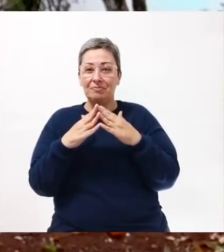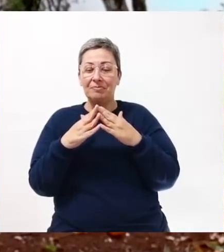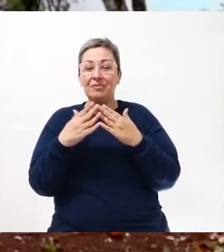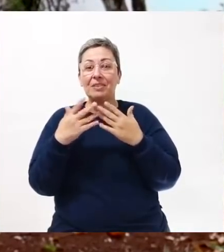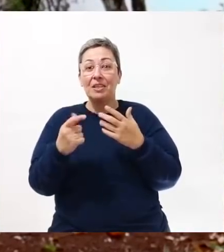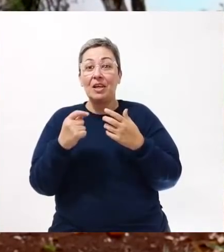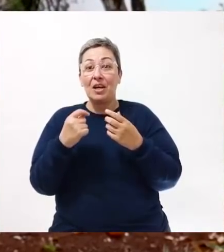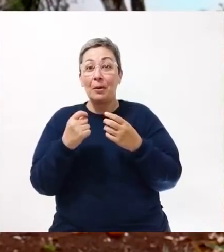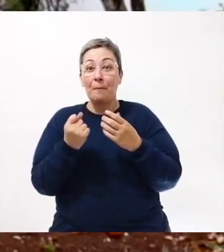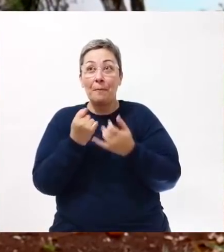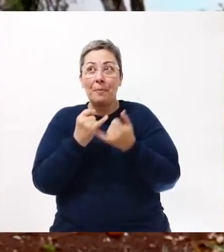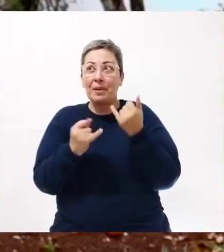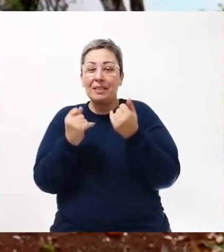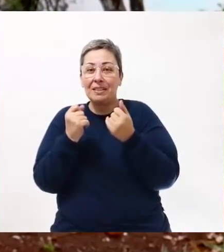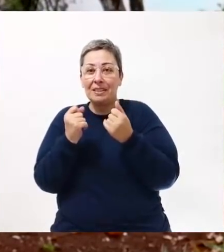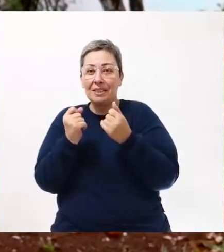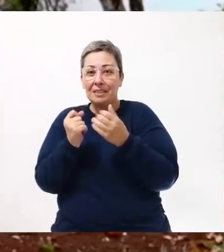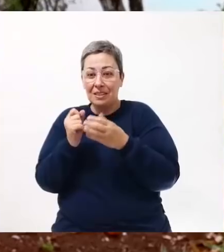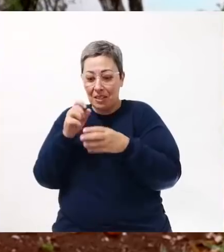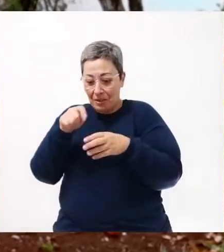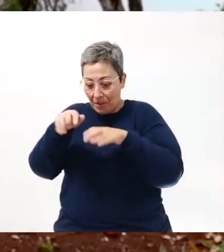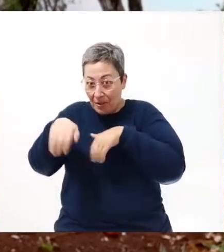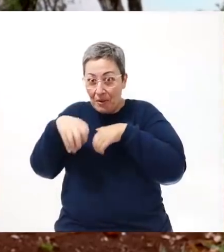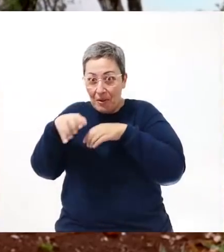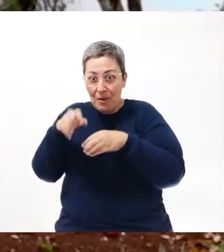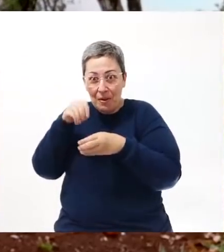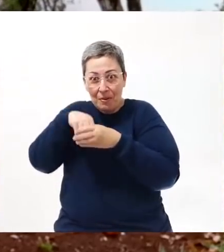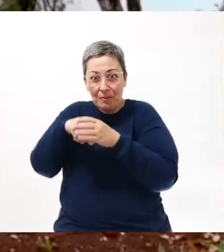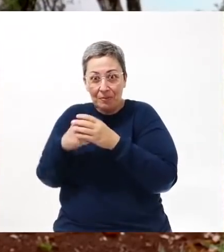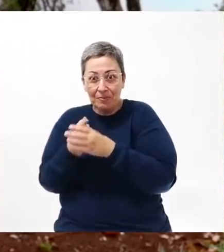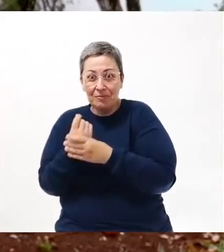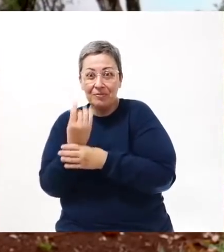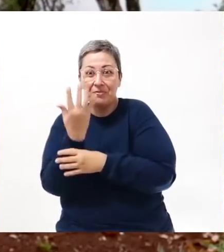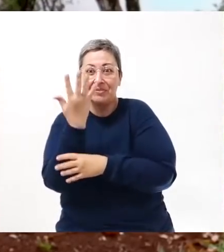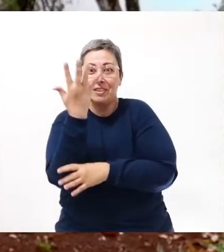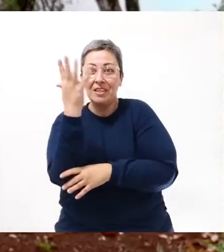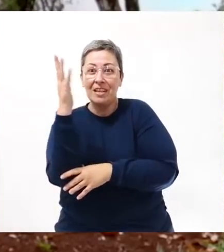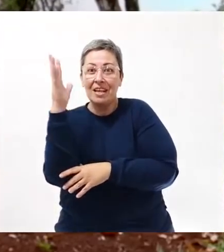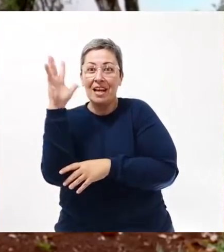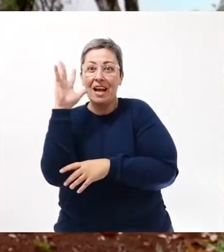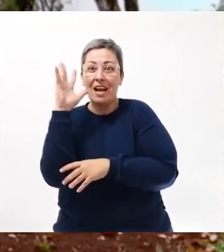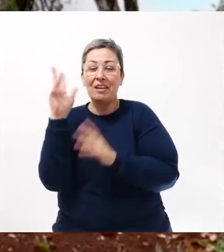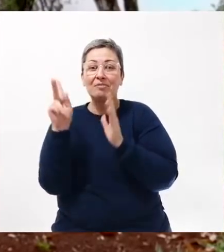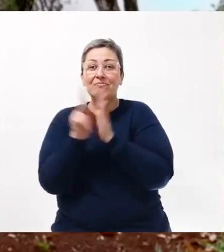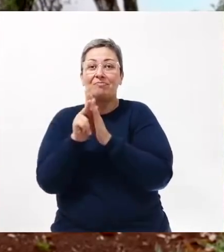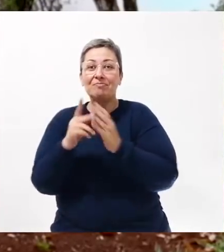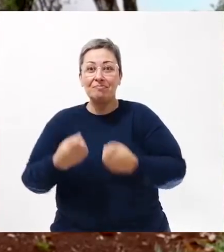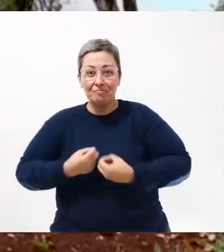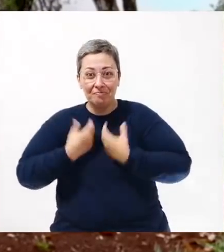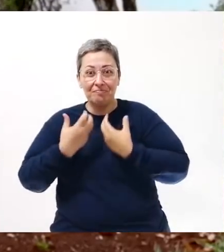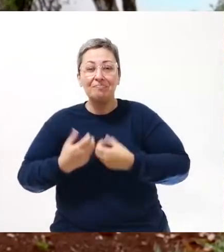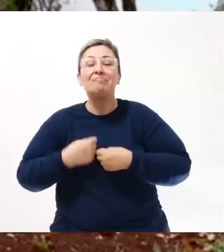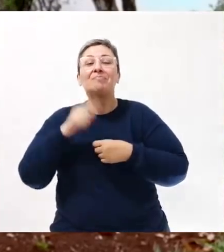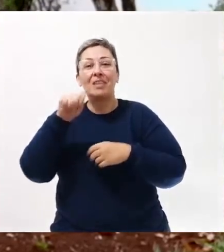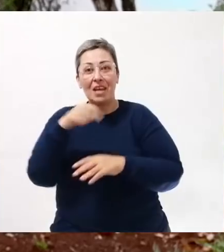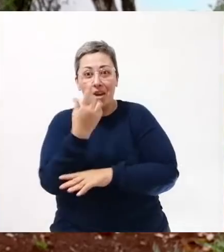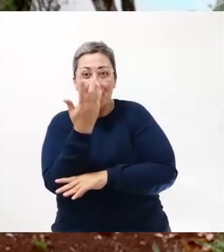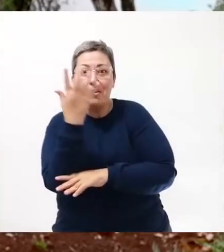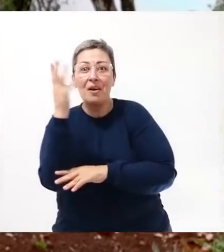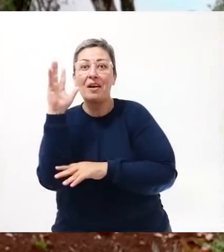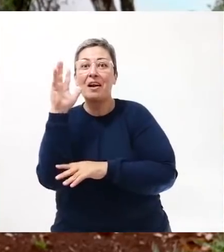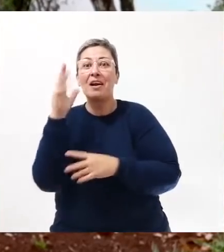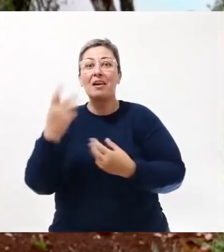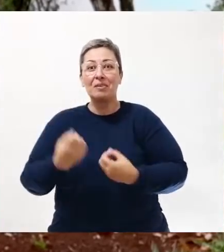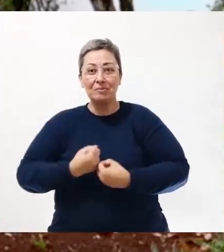minha casa, plantar um pé de poesia. É isso mesmo,